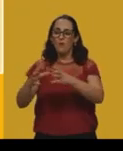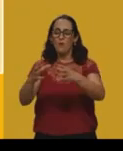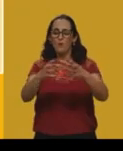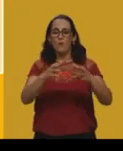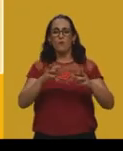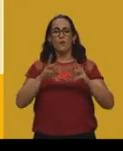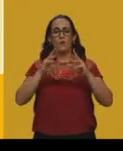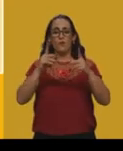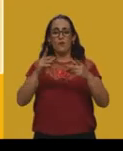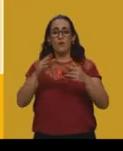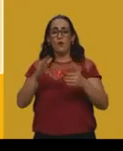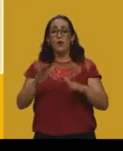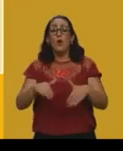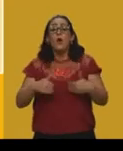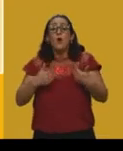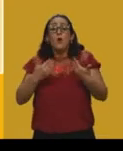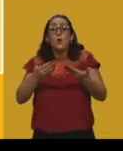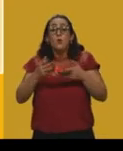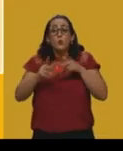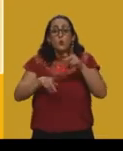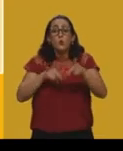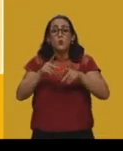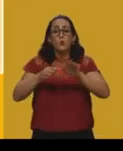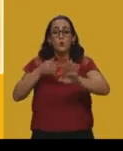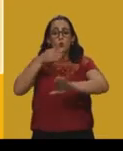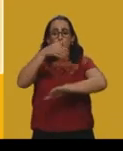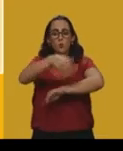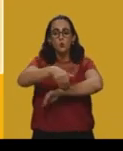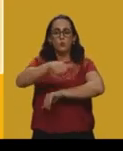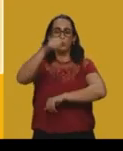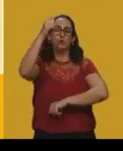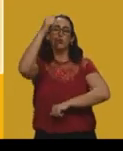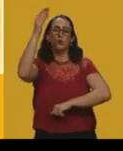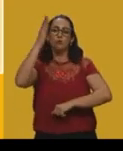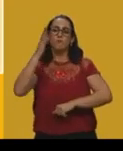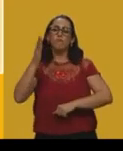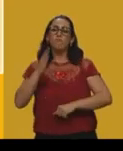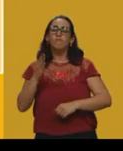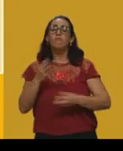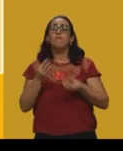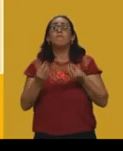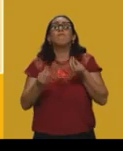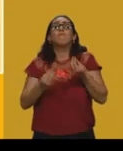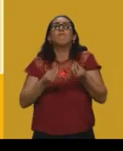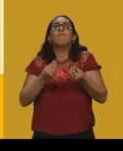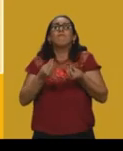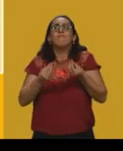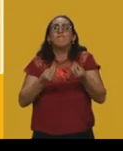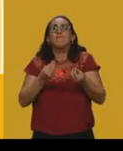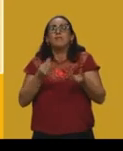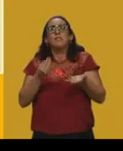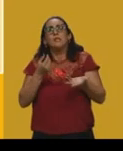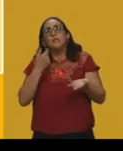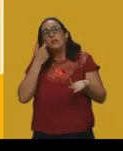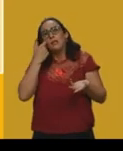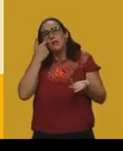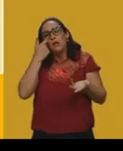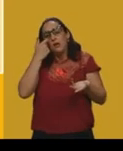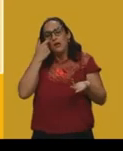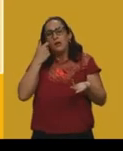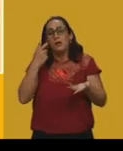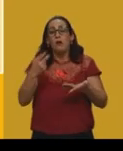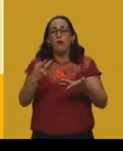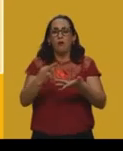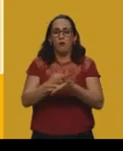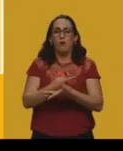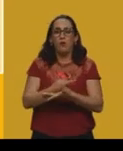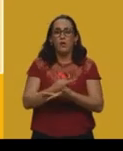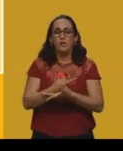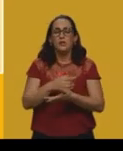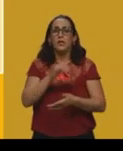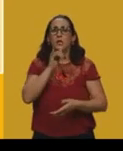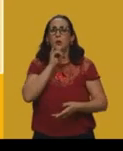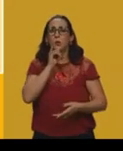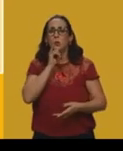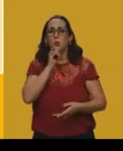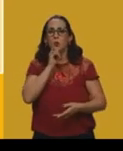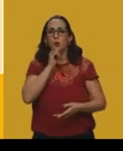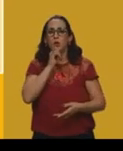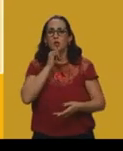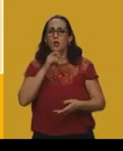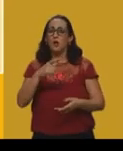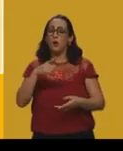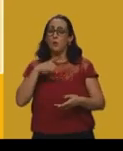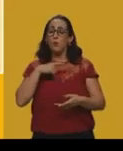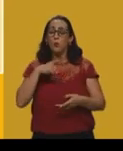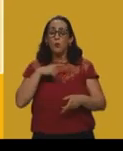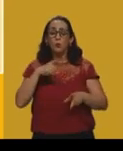deles para o Brasil especificamente, que a gente está tratando, como isso não foi considerado, né. Então, o próprio fato de existirem